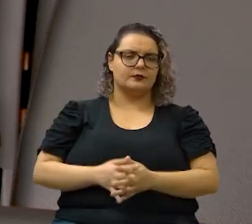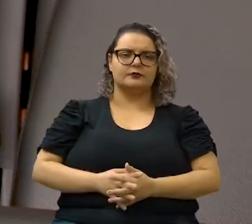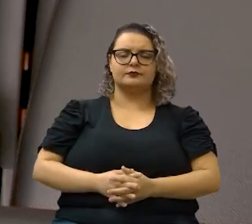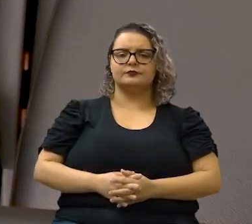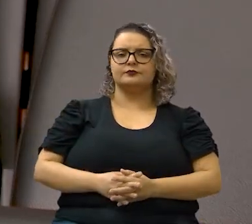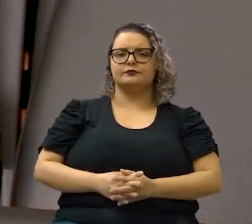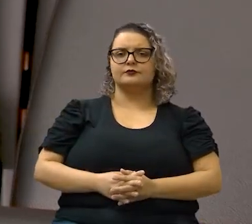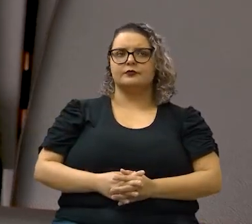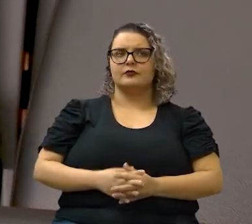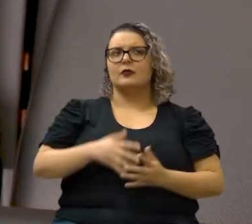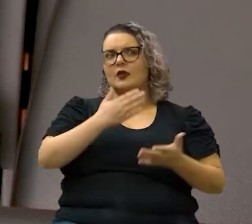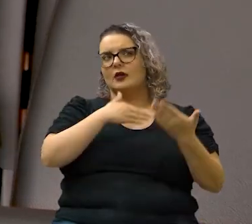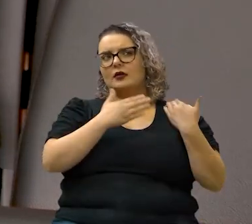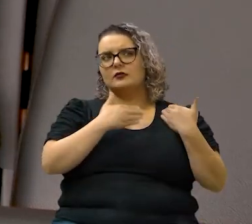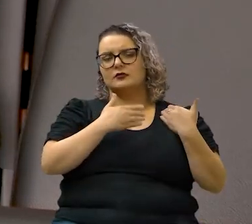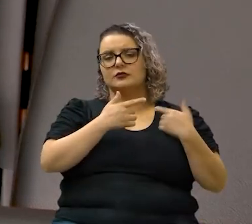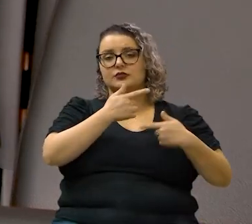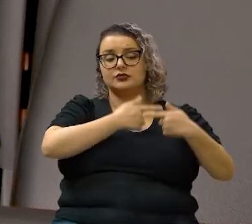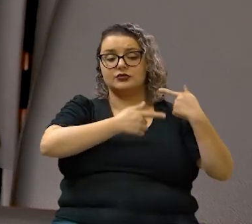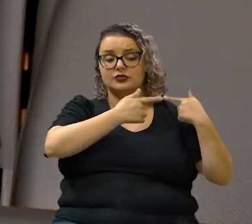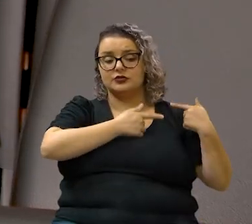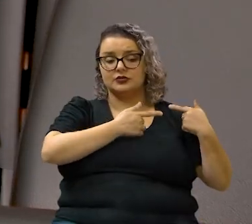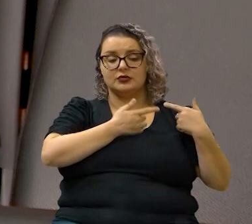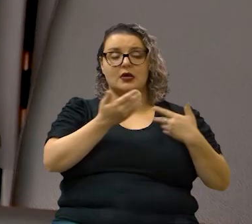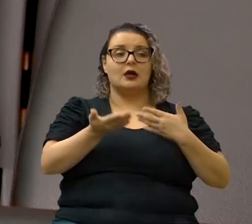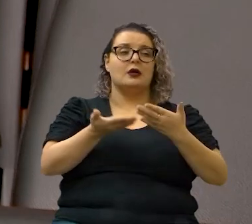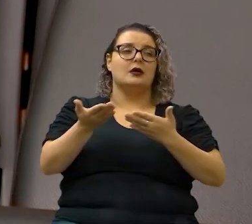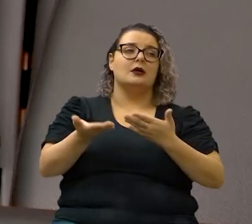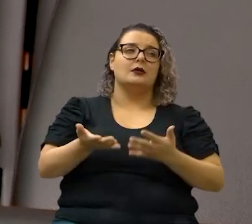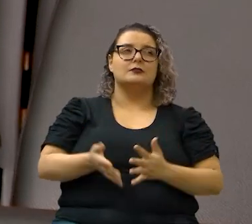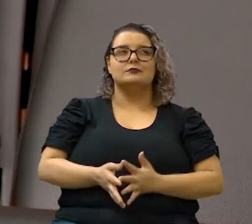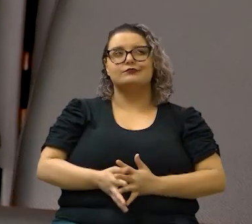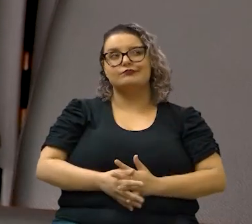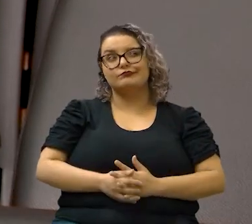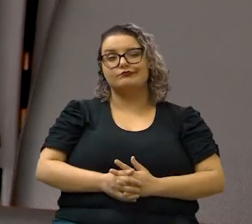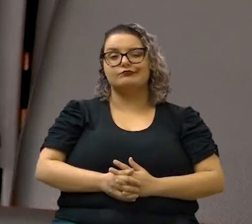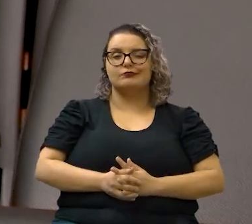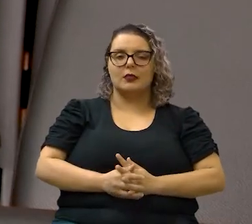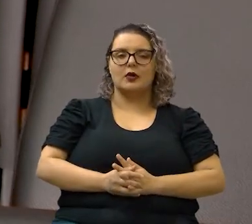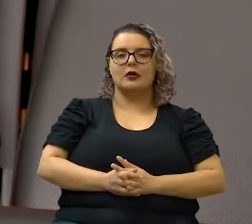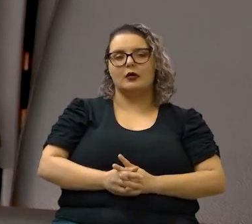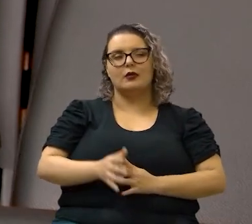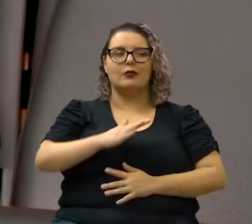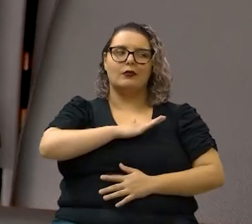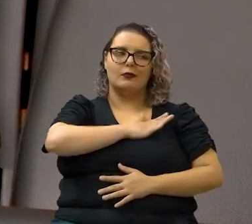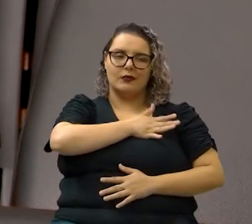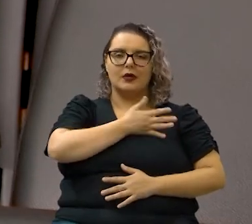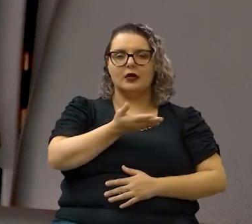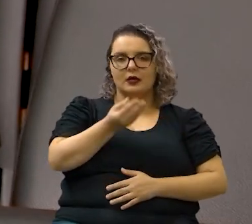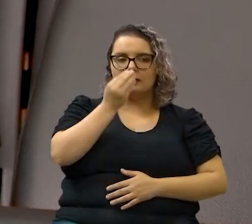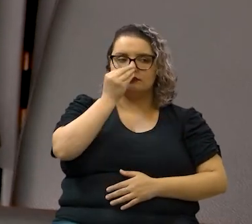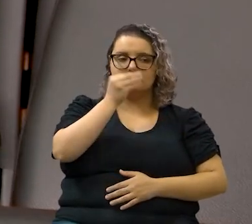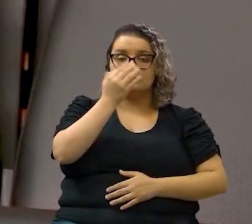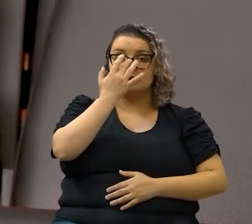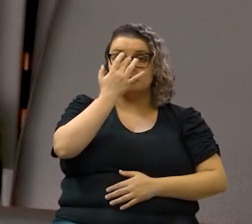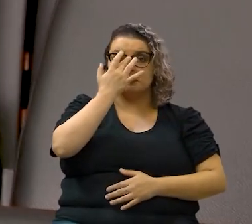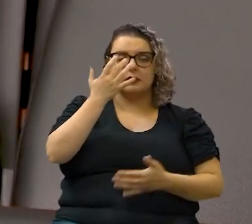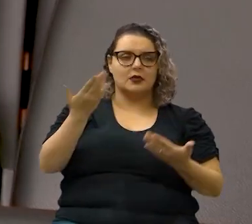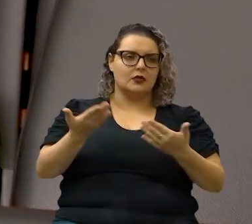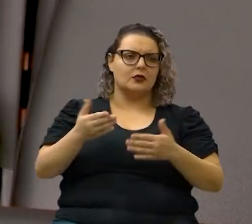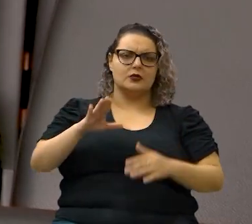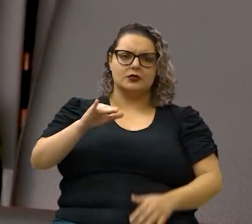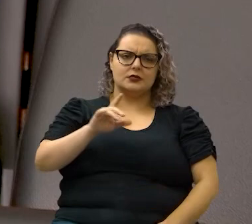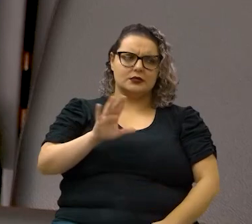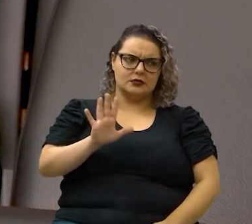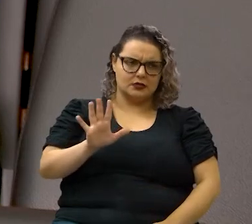E a gente, há um tempo atrás, né, gerações anteriores tratavam isso com um certo preconceito e hoje